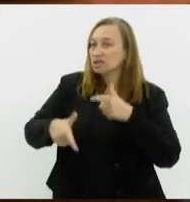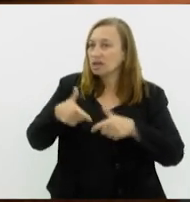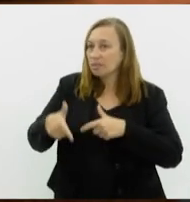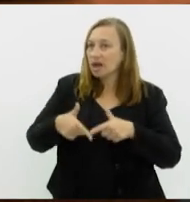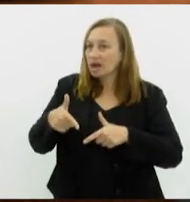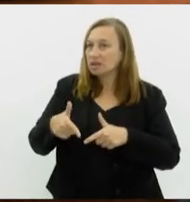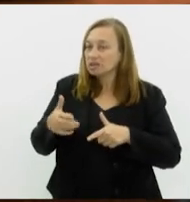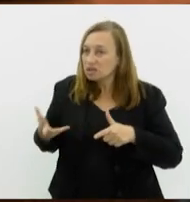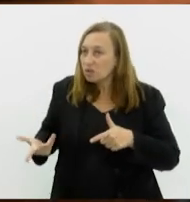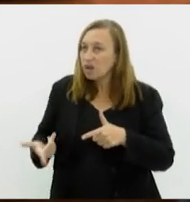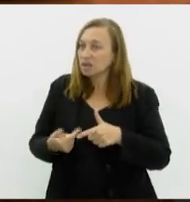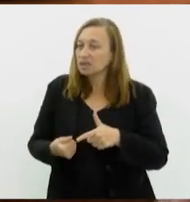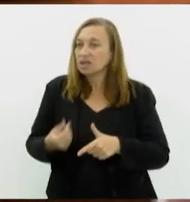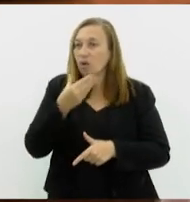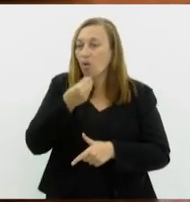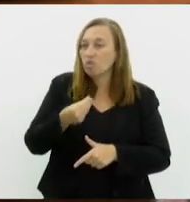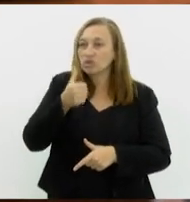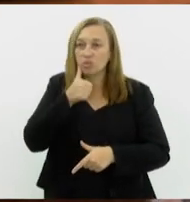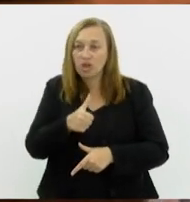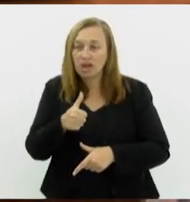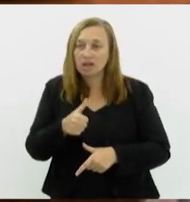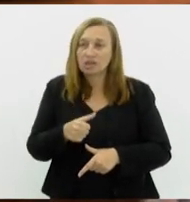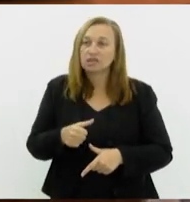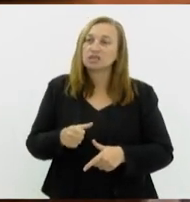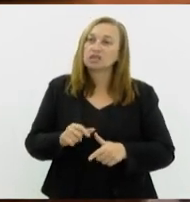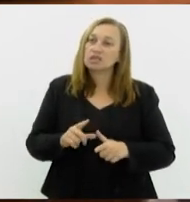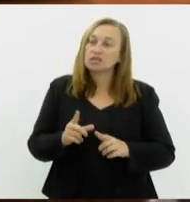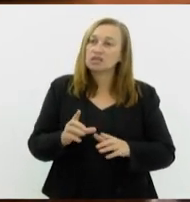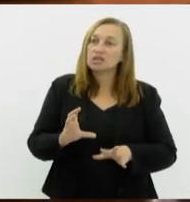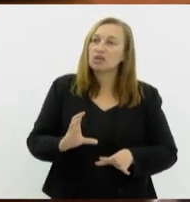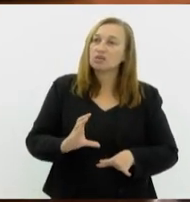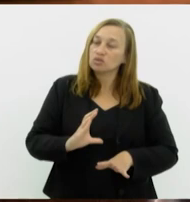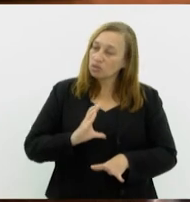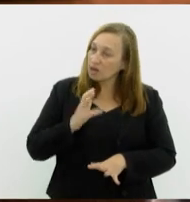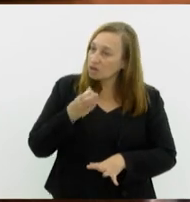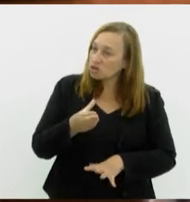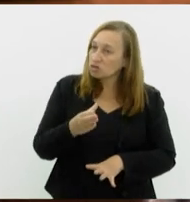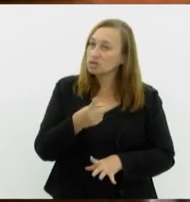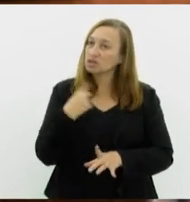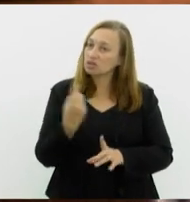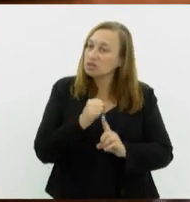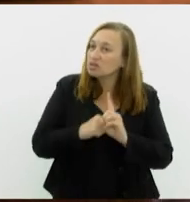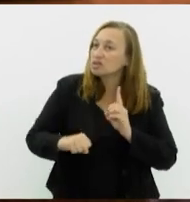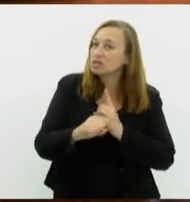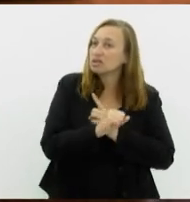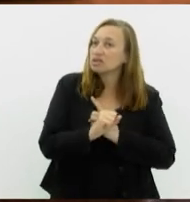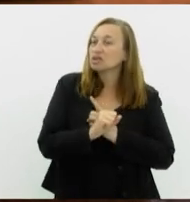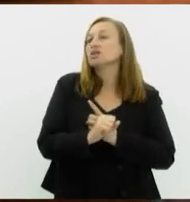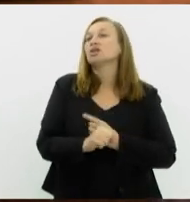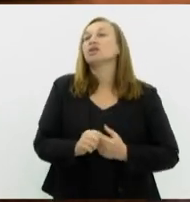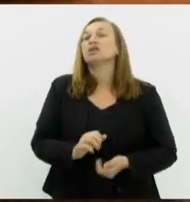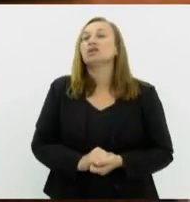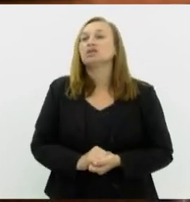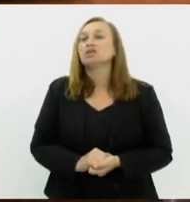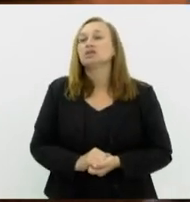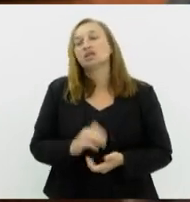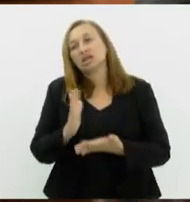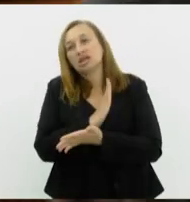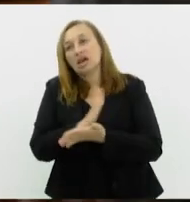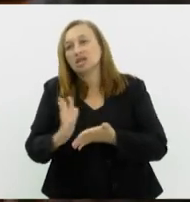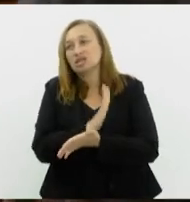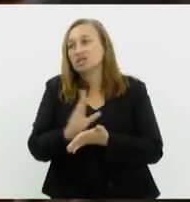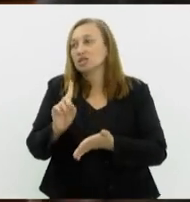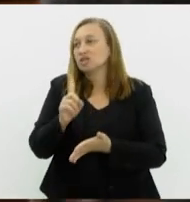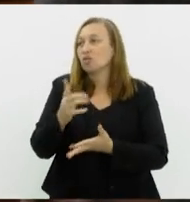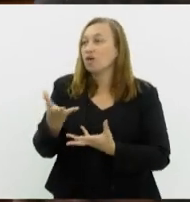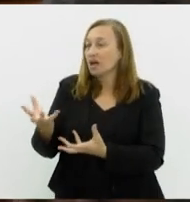mulheres, policiais militares, que estão na ponta, eu tenho dito que são os heróis da nossa sociedade, a nossa última fronteira com o caos, e que muitas vezes não